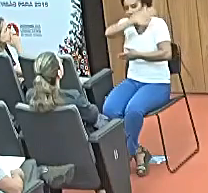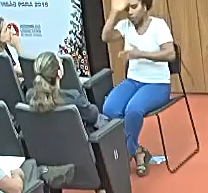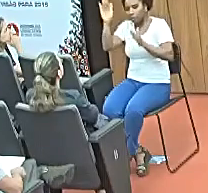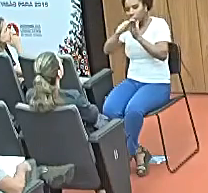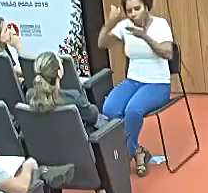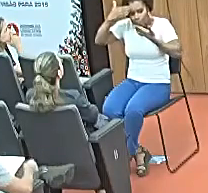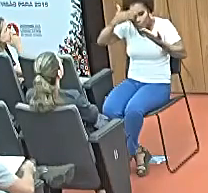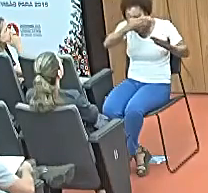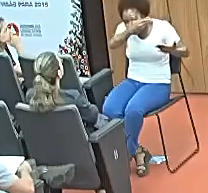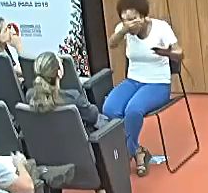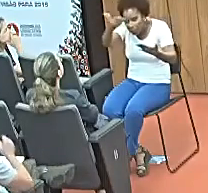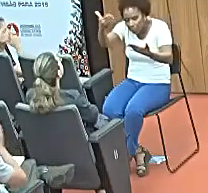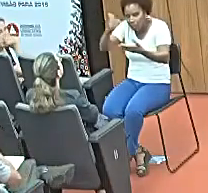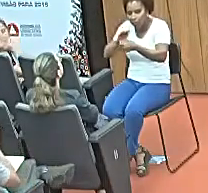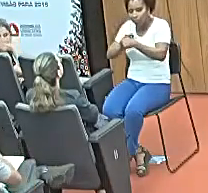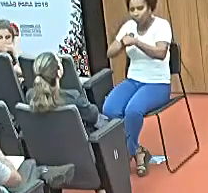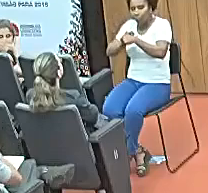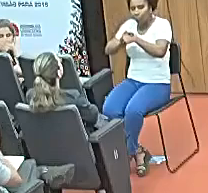noite